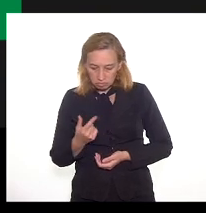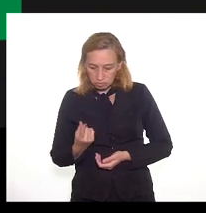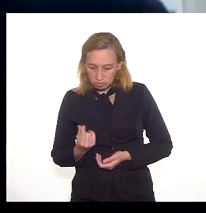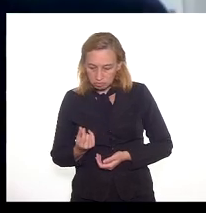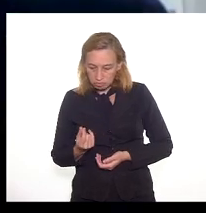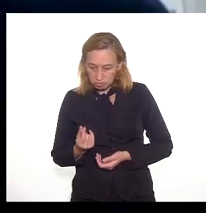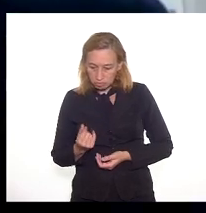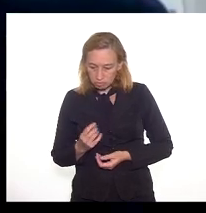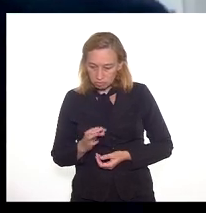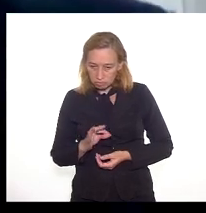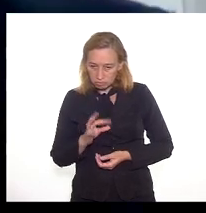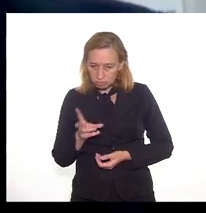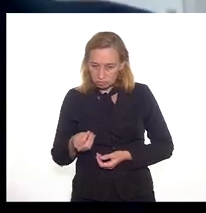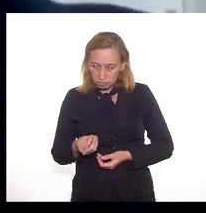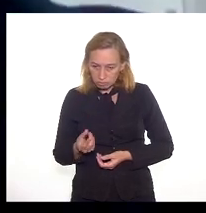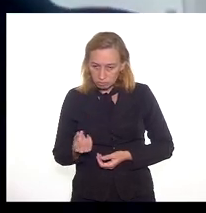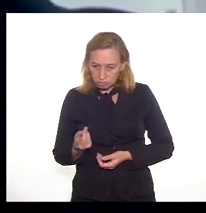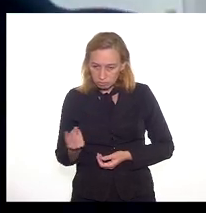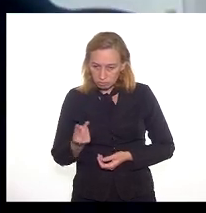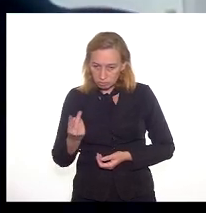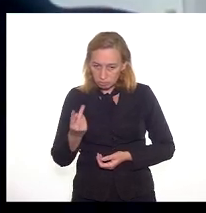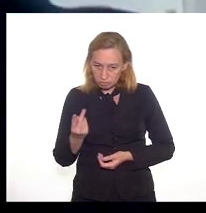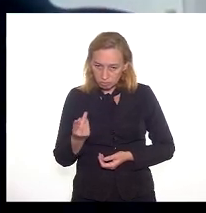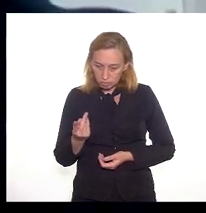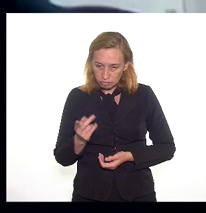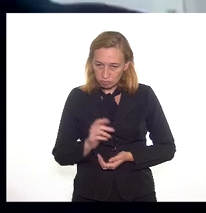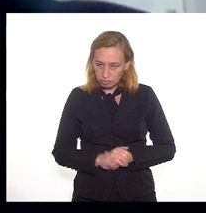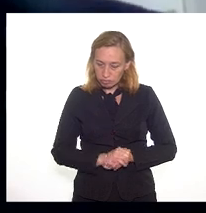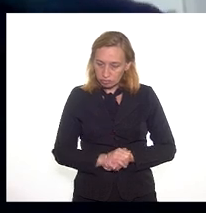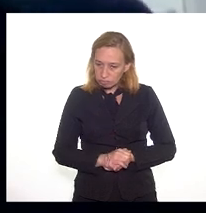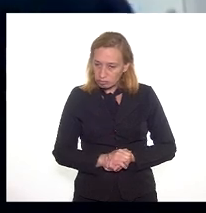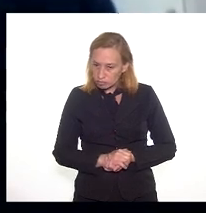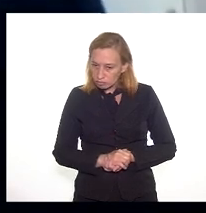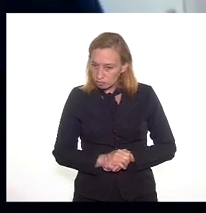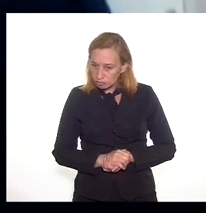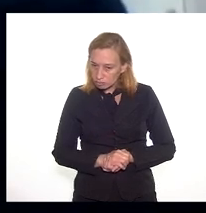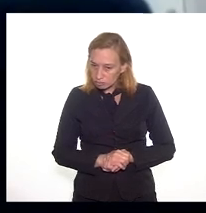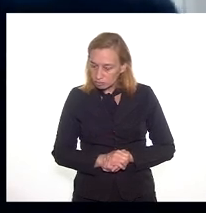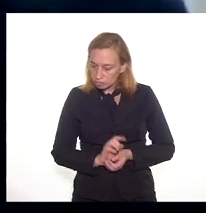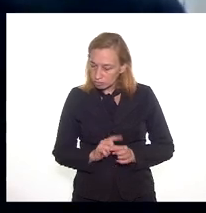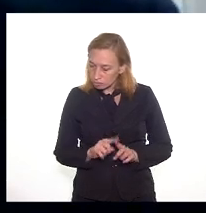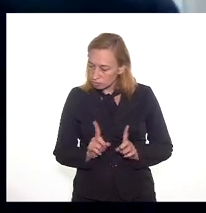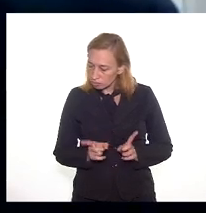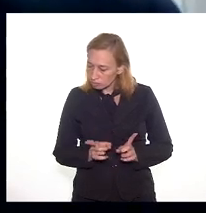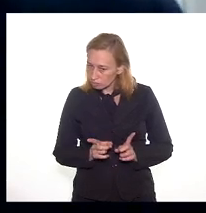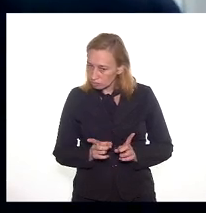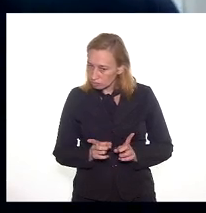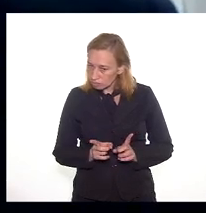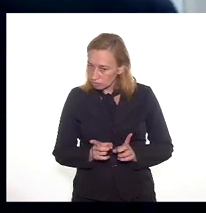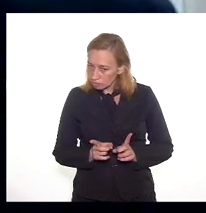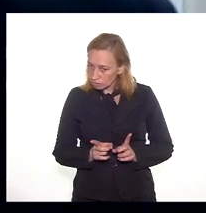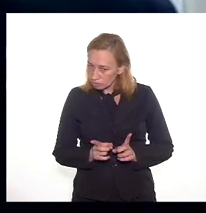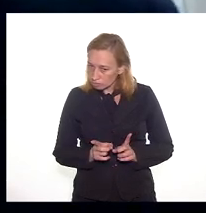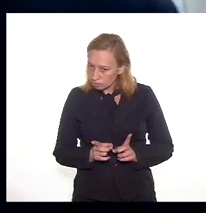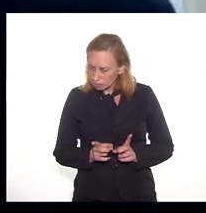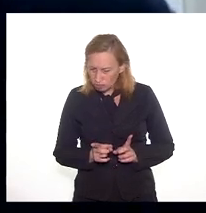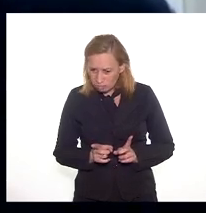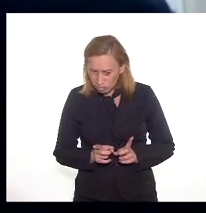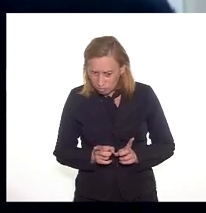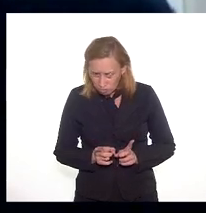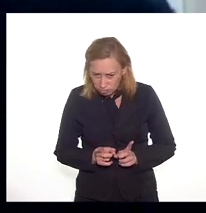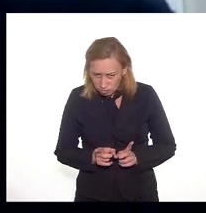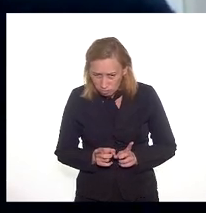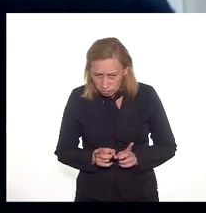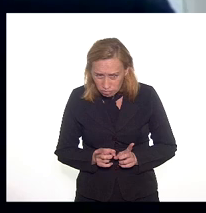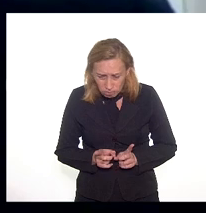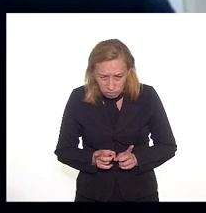de dinheiros em correspondentes ao waiver. Mas a gente não tem mais direito de solicitação de